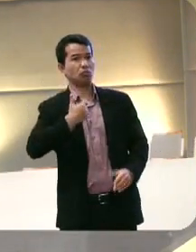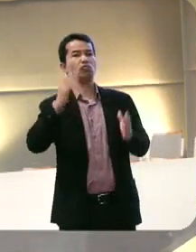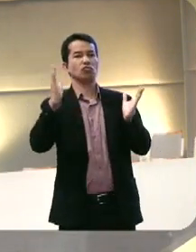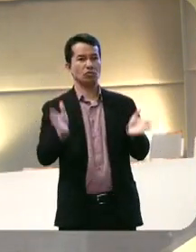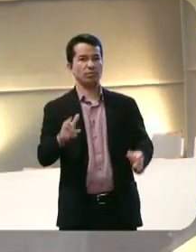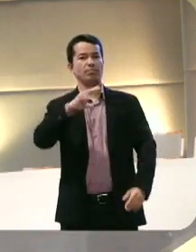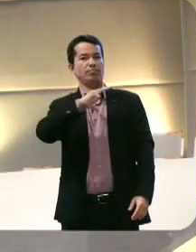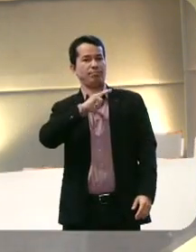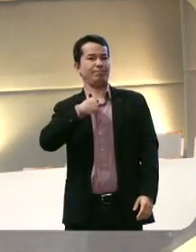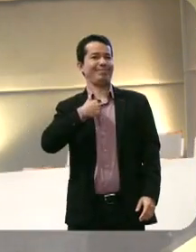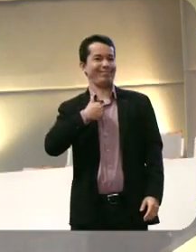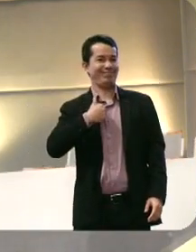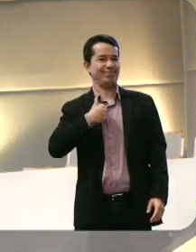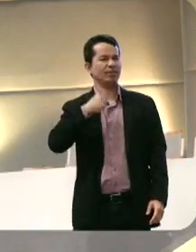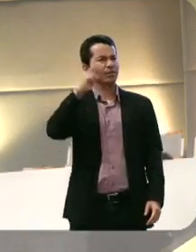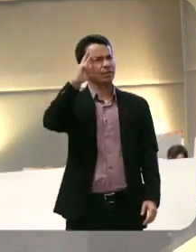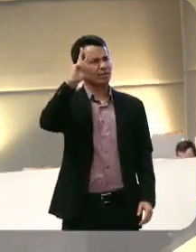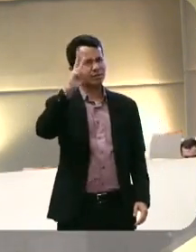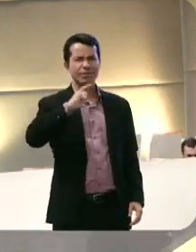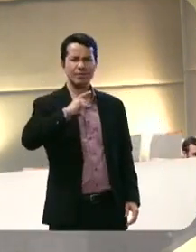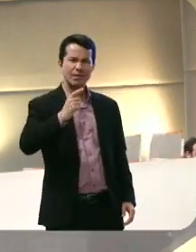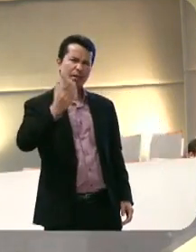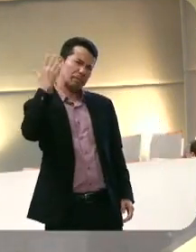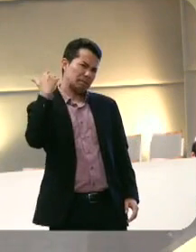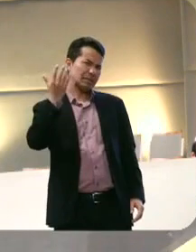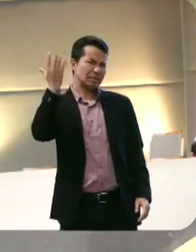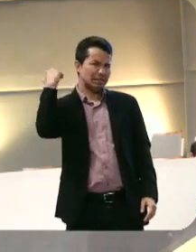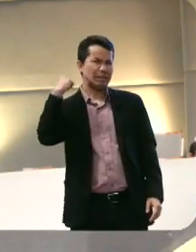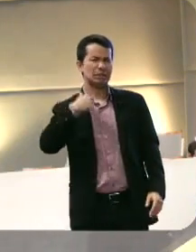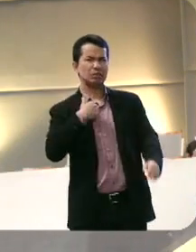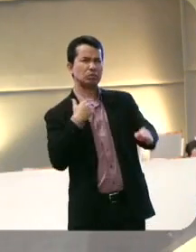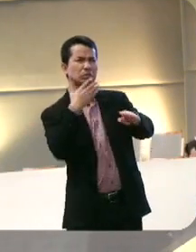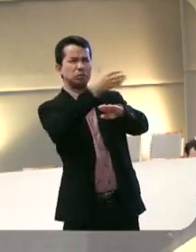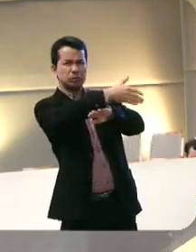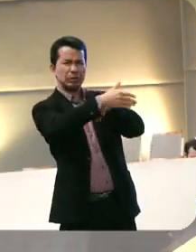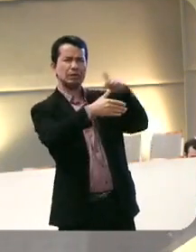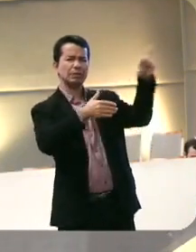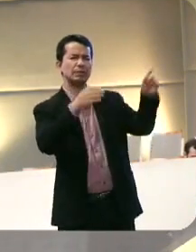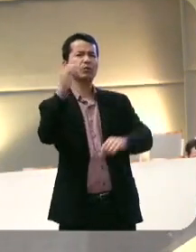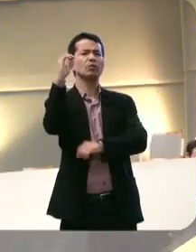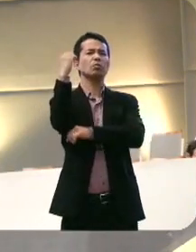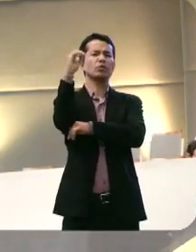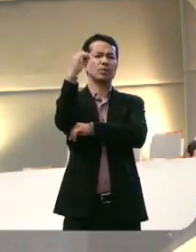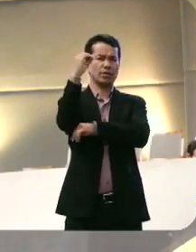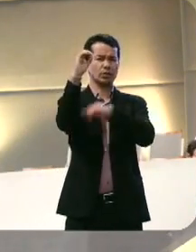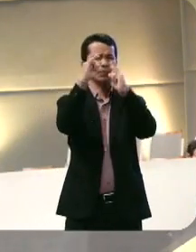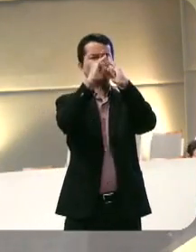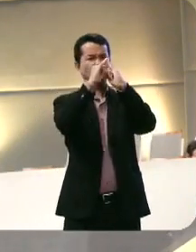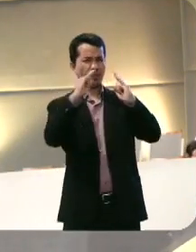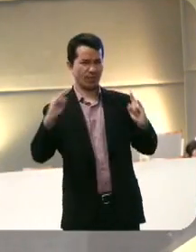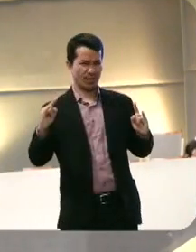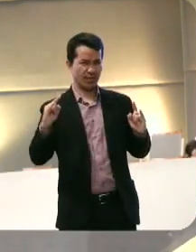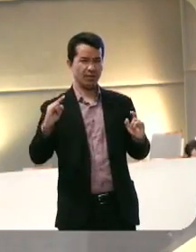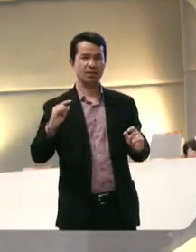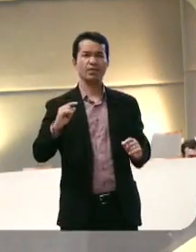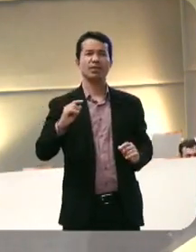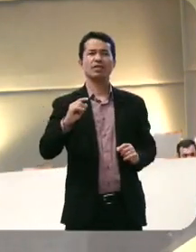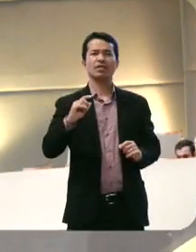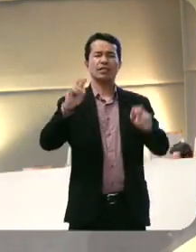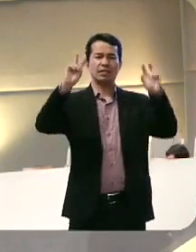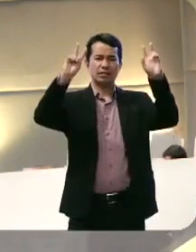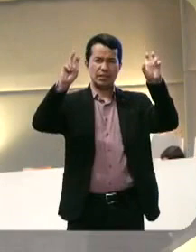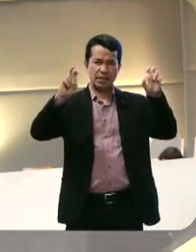atrás, promovido pela igreja Monte Serra, em Porto Alegre. Retiro chamado Minha Vida Tem